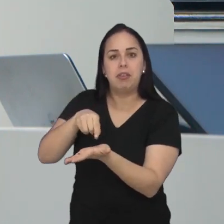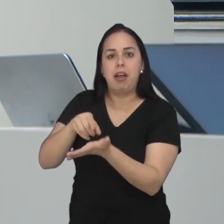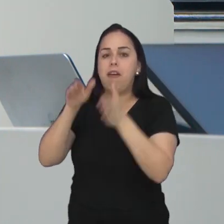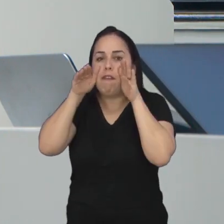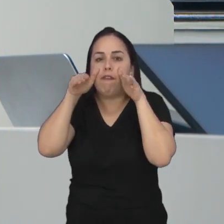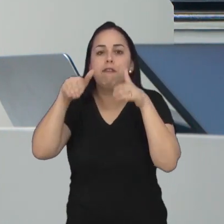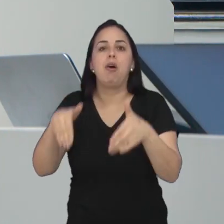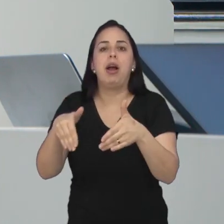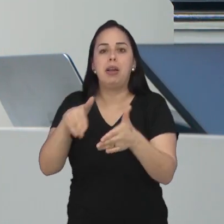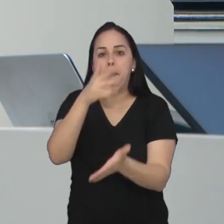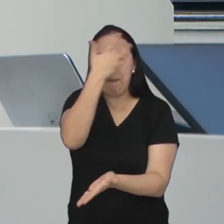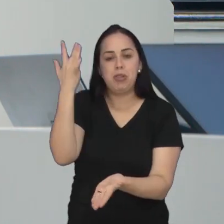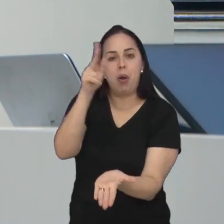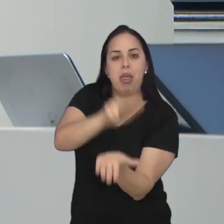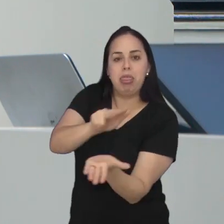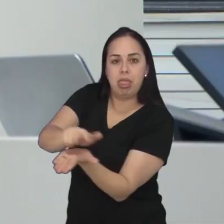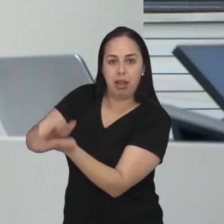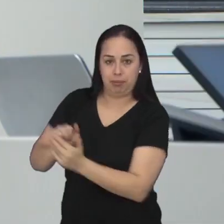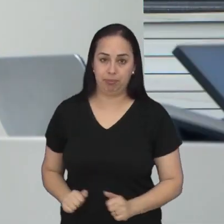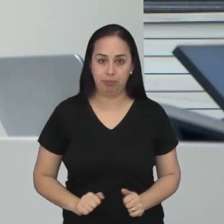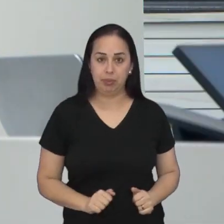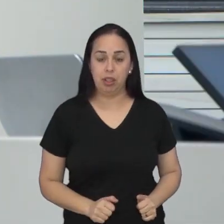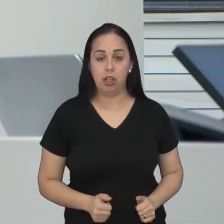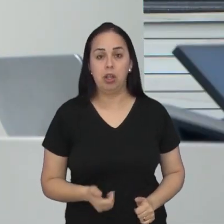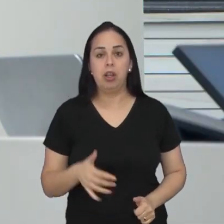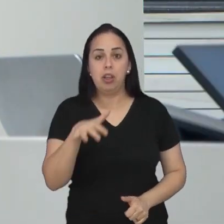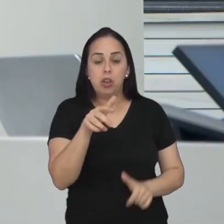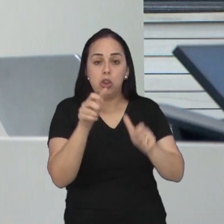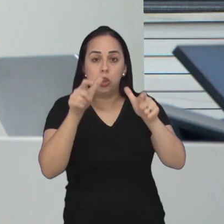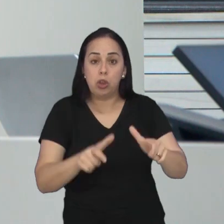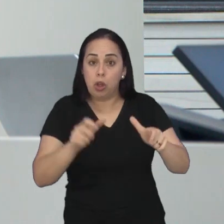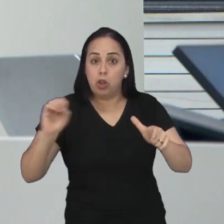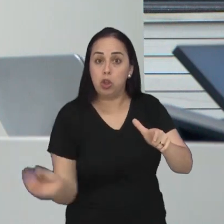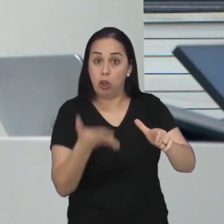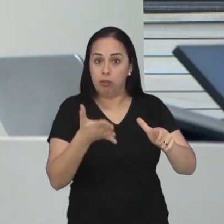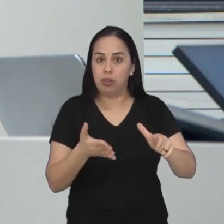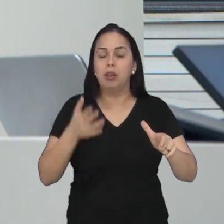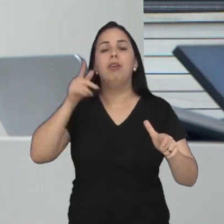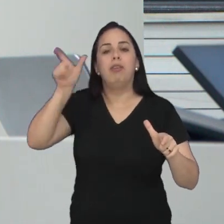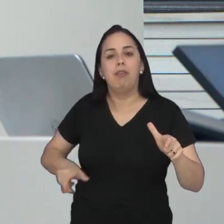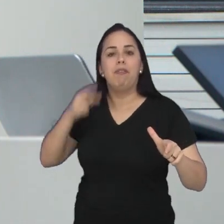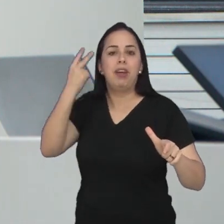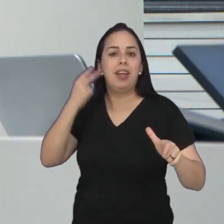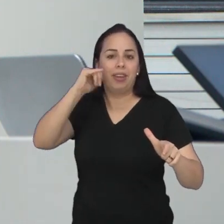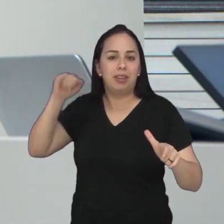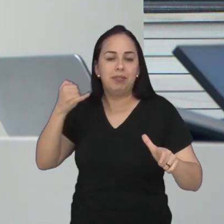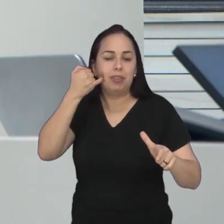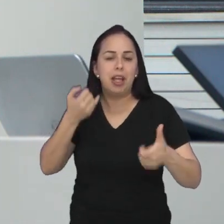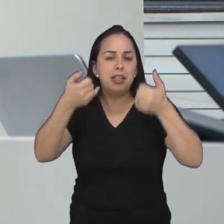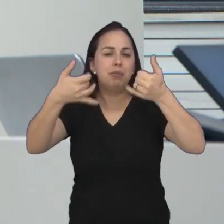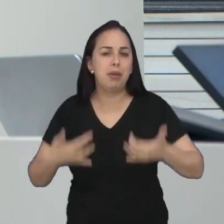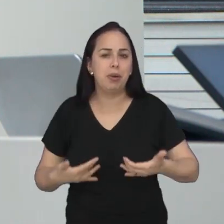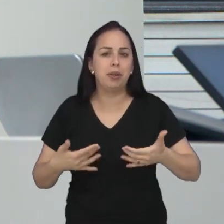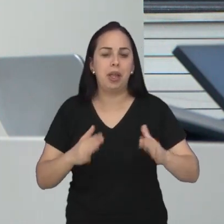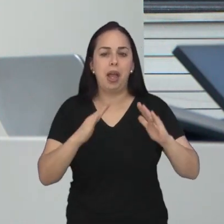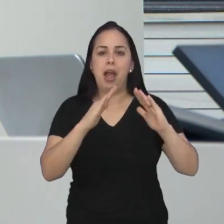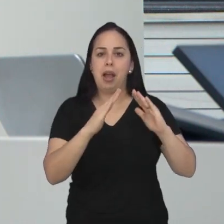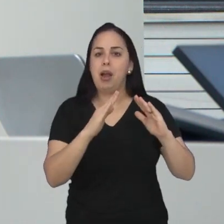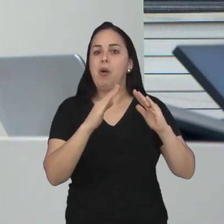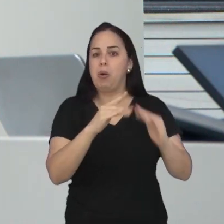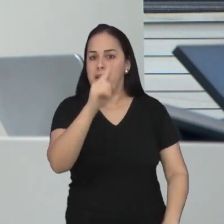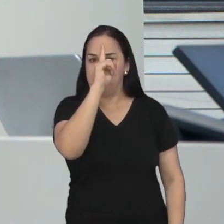atuar exclusivamente para internações. Falando de novos espaços públicos, o vereador Juvenil Silvério destacou a entrega da